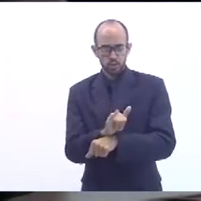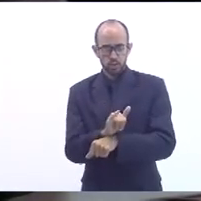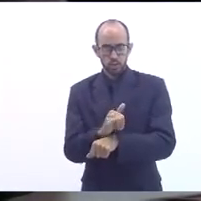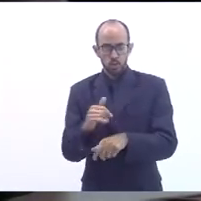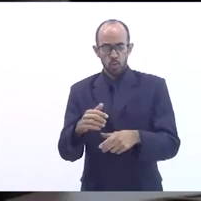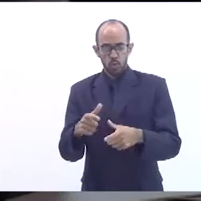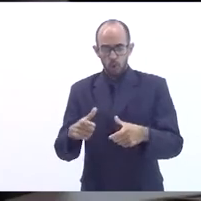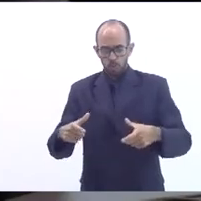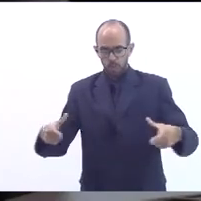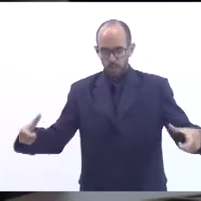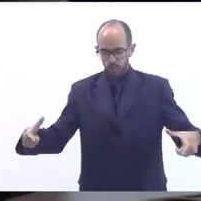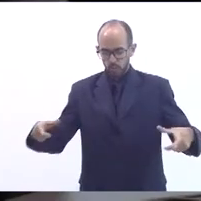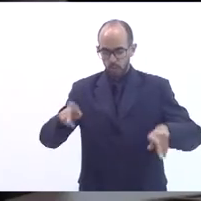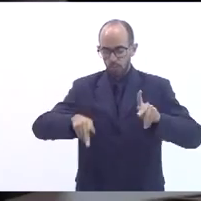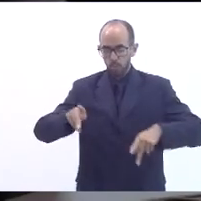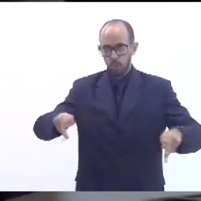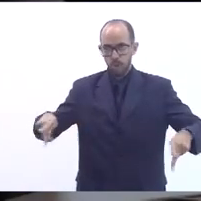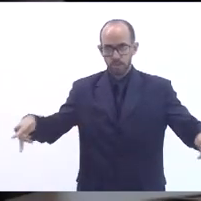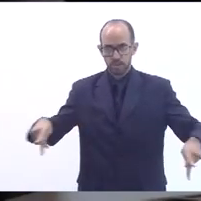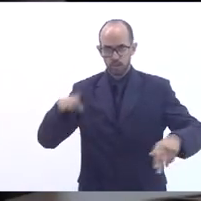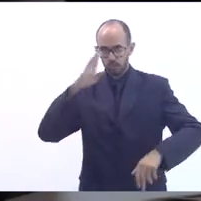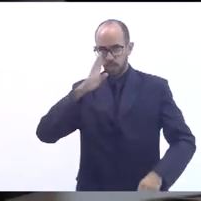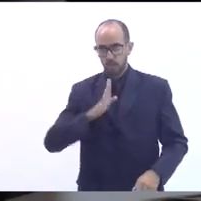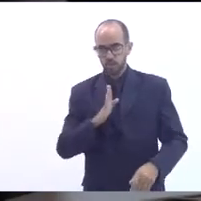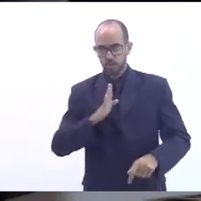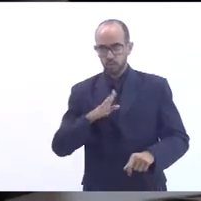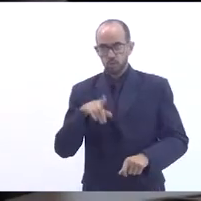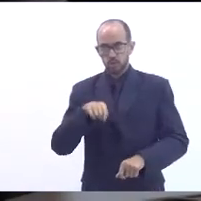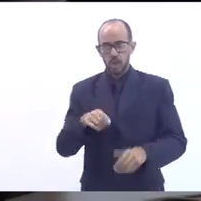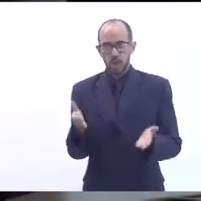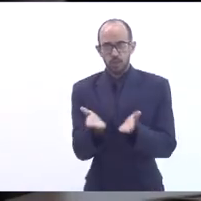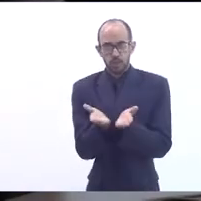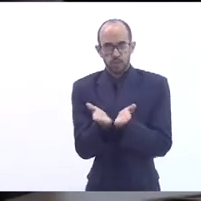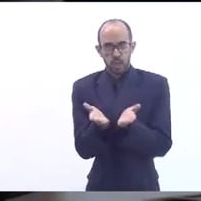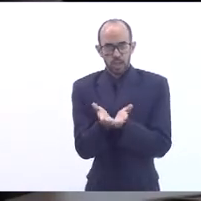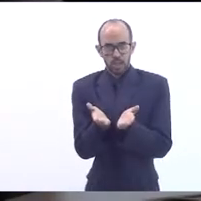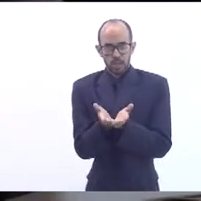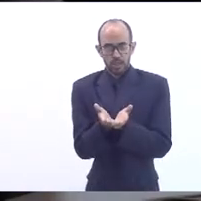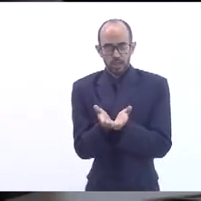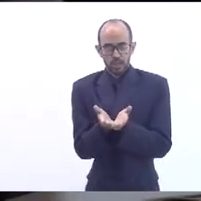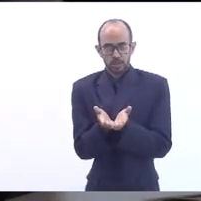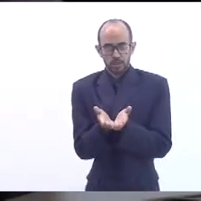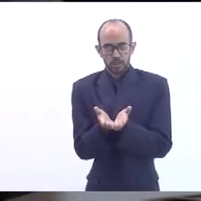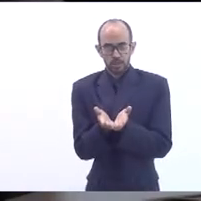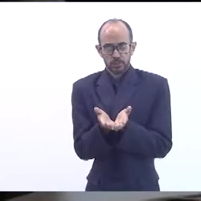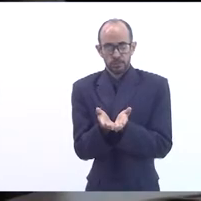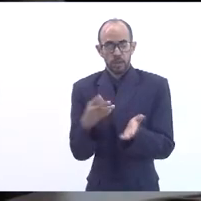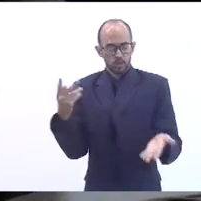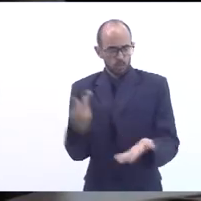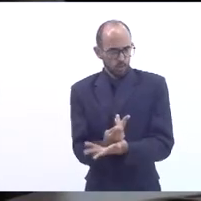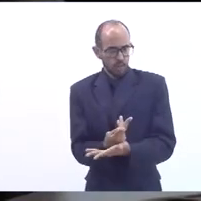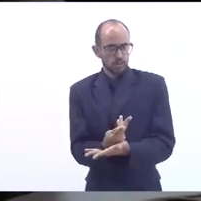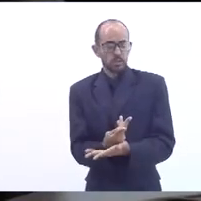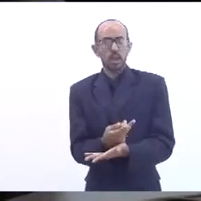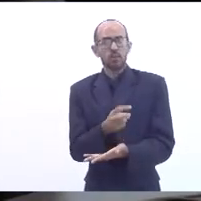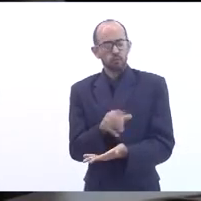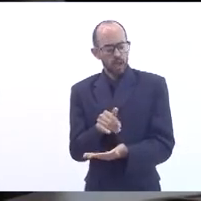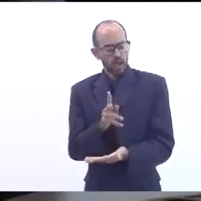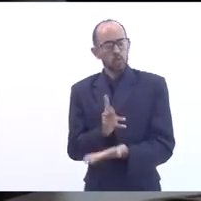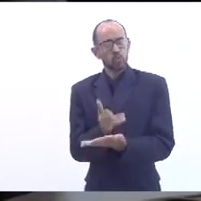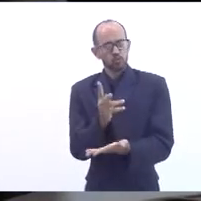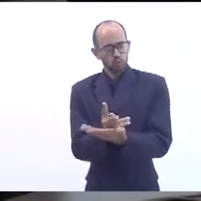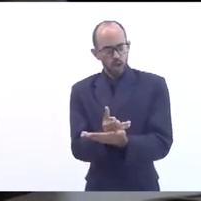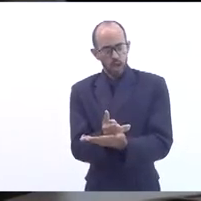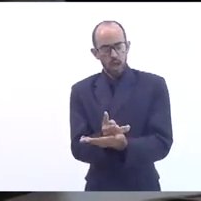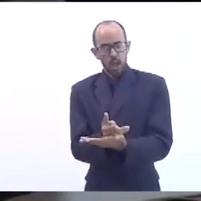de pessoas da população brasileira que são evangélicas é acontece vai continuar acontecendo